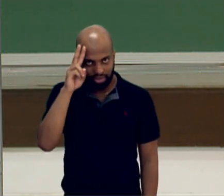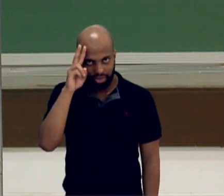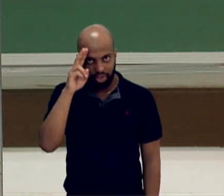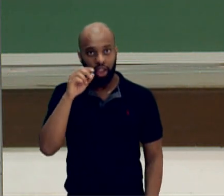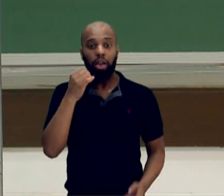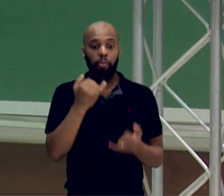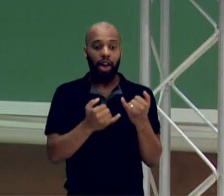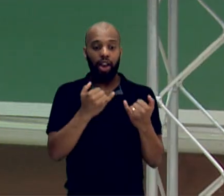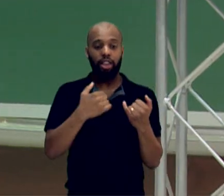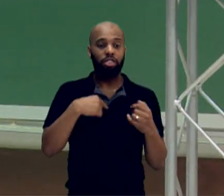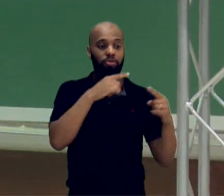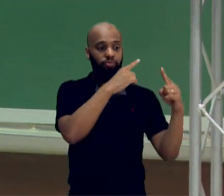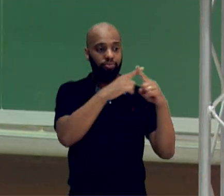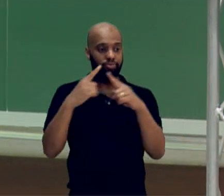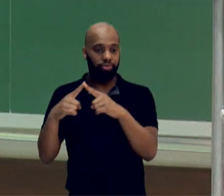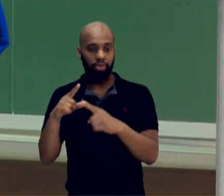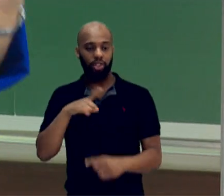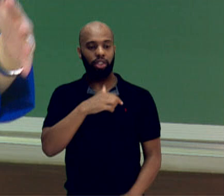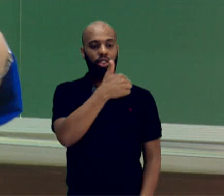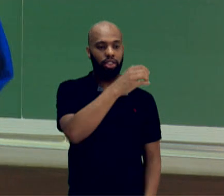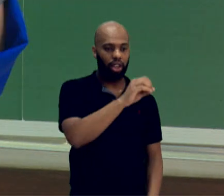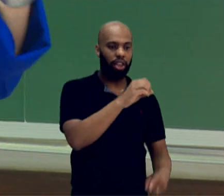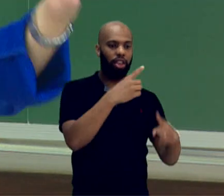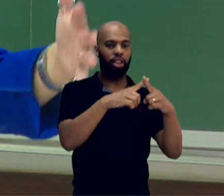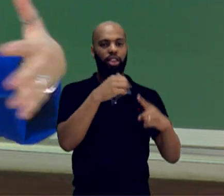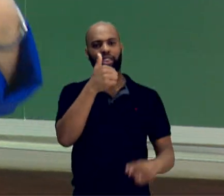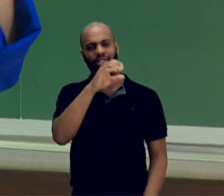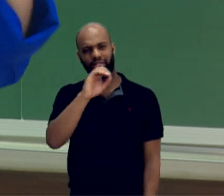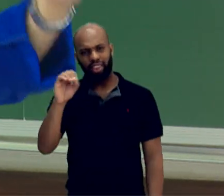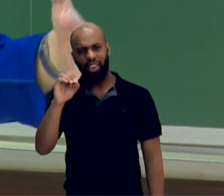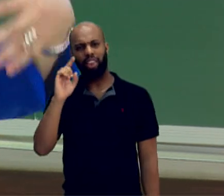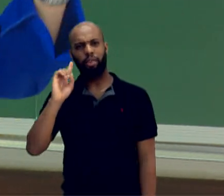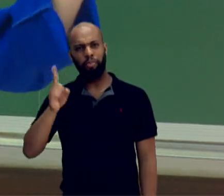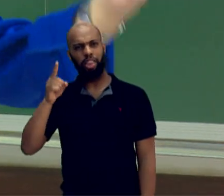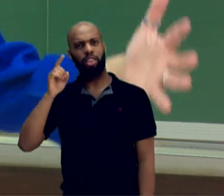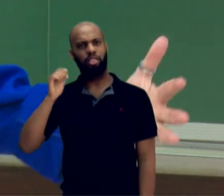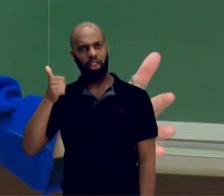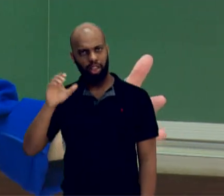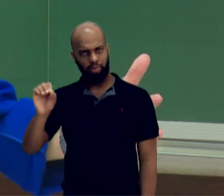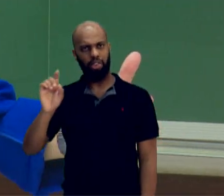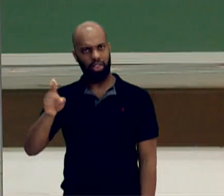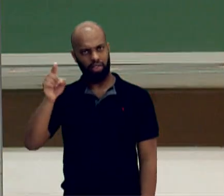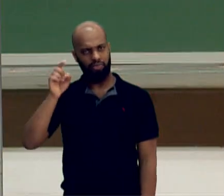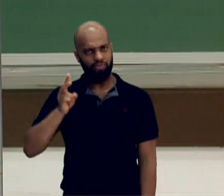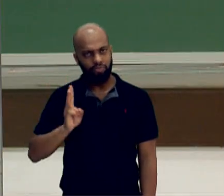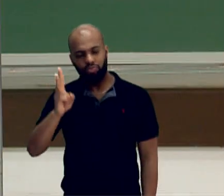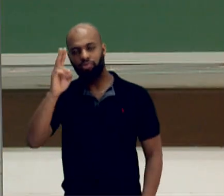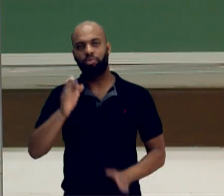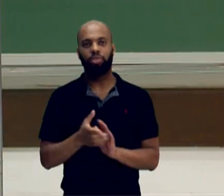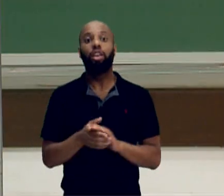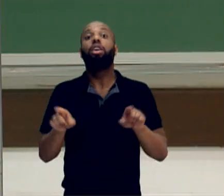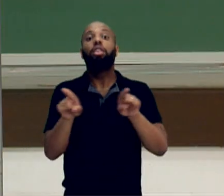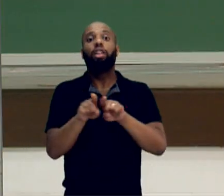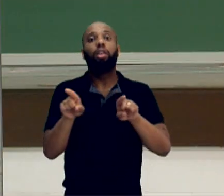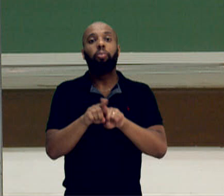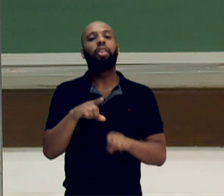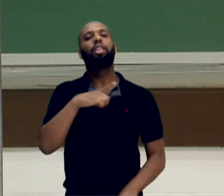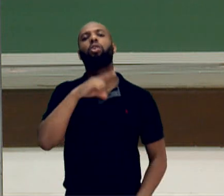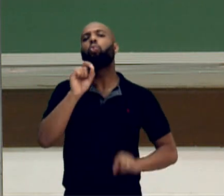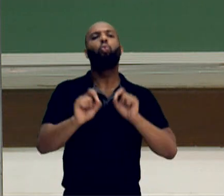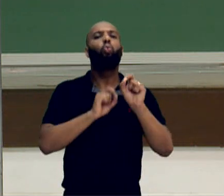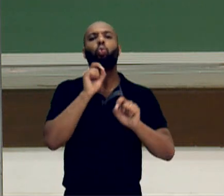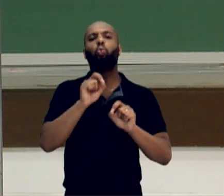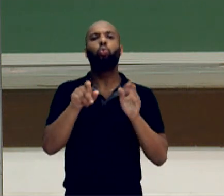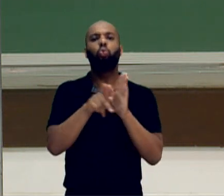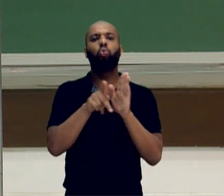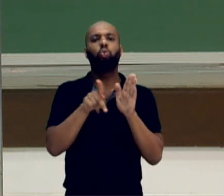se eu multiplicasse de 10, 100, 1.000, 10.000 e assim por diante. Assim como se eu vou